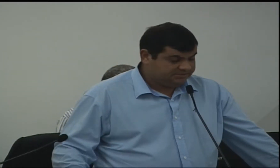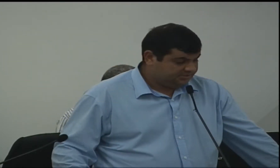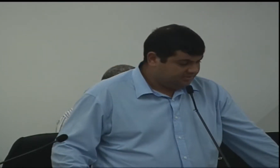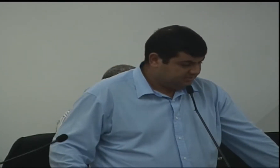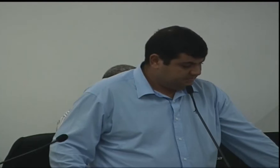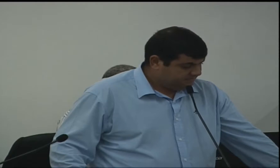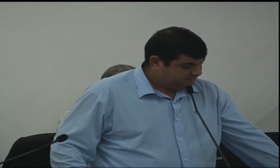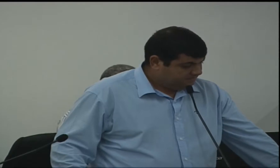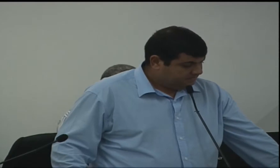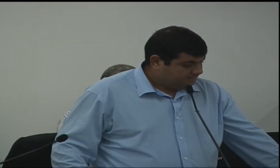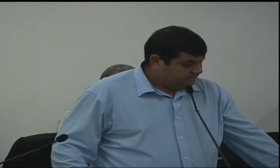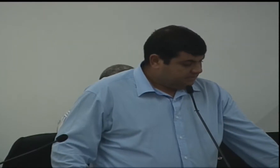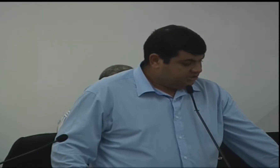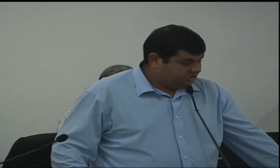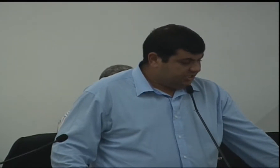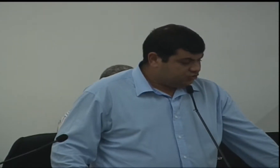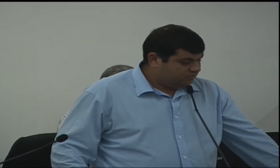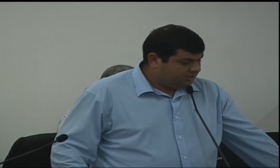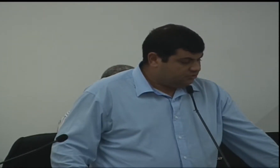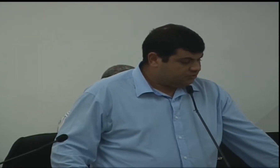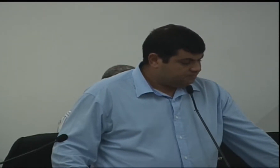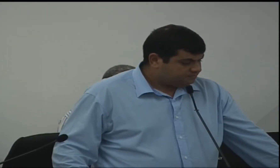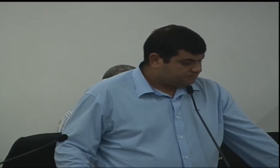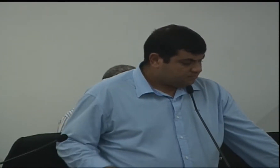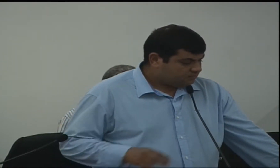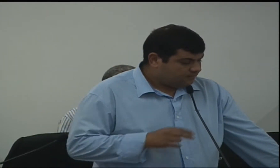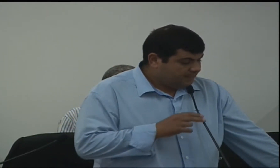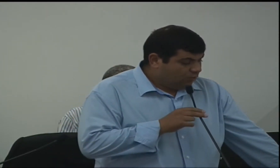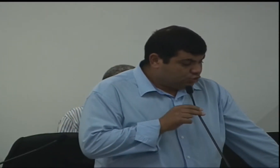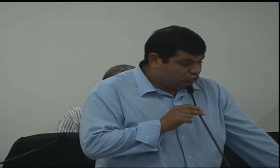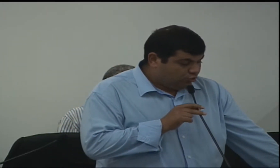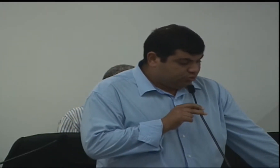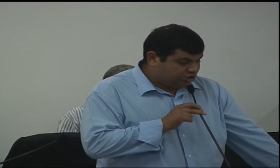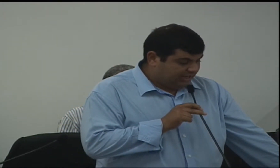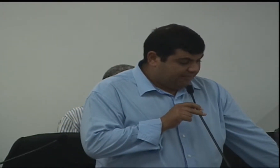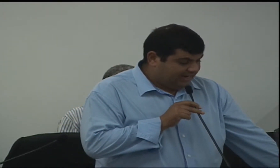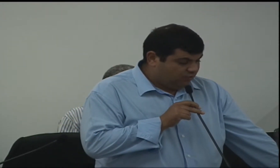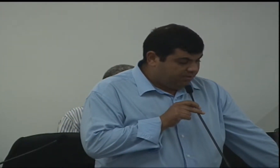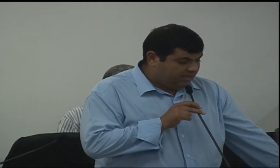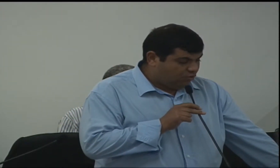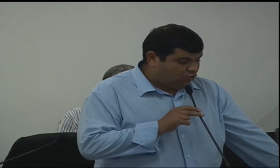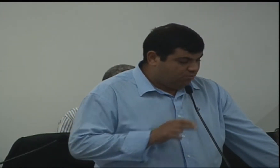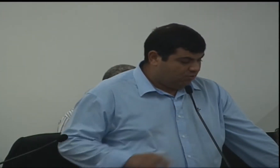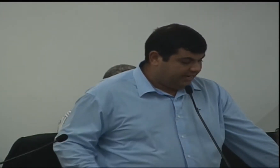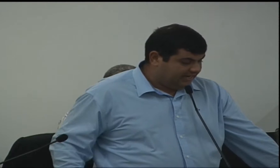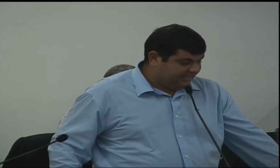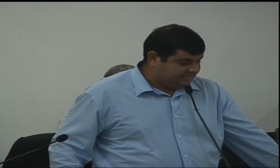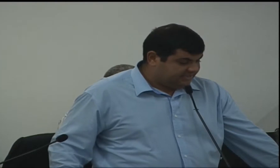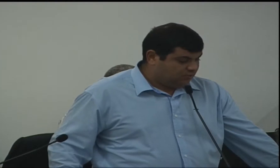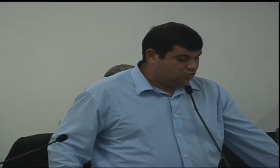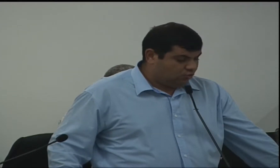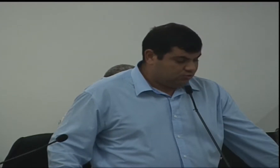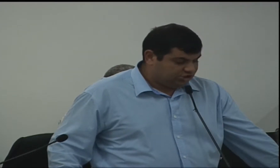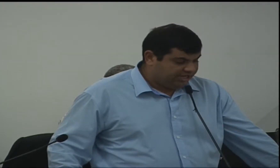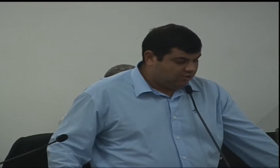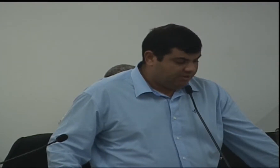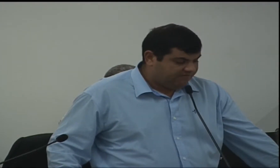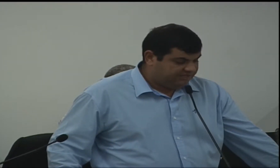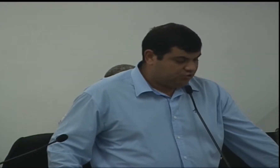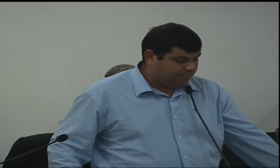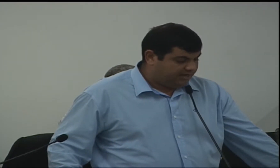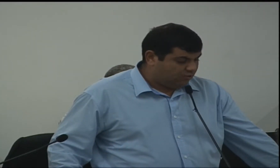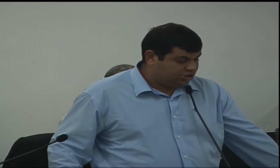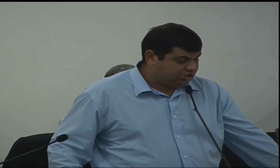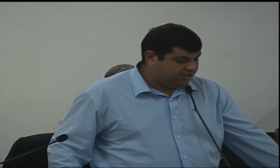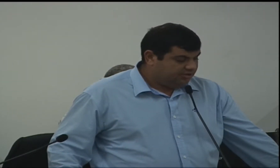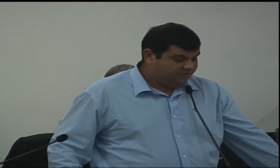existir, de Direitos Humanos, os grupos de trabalho, bem como a eleição do Conselho